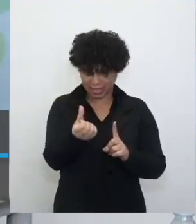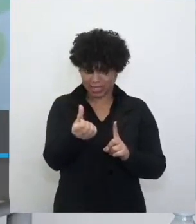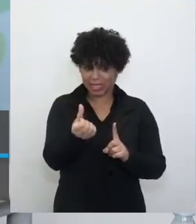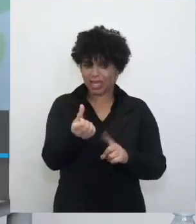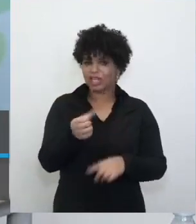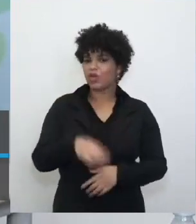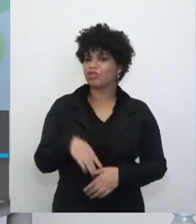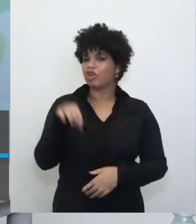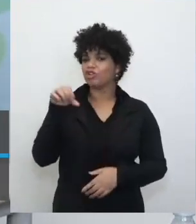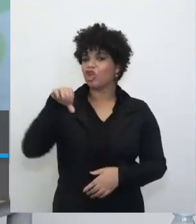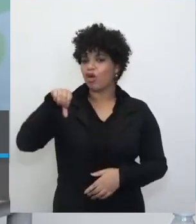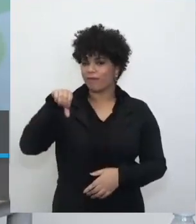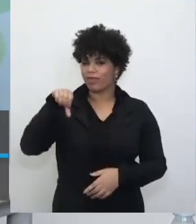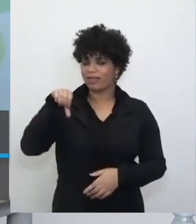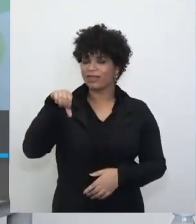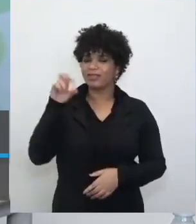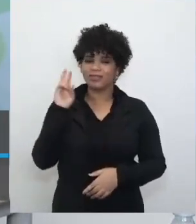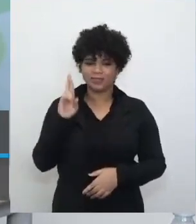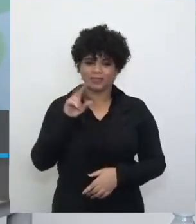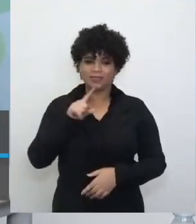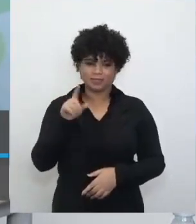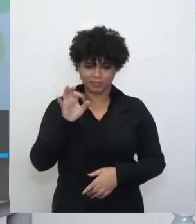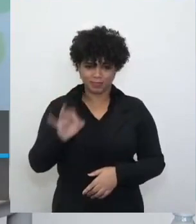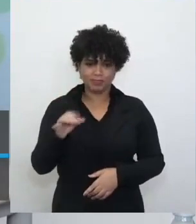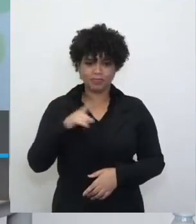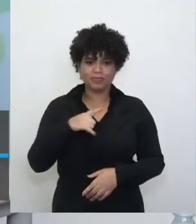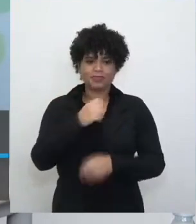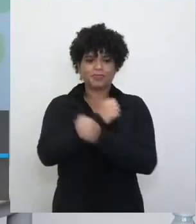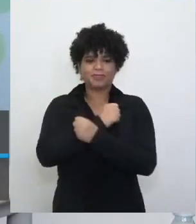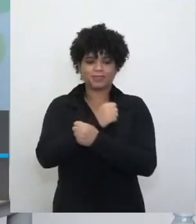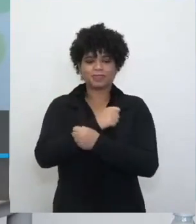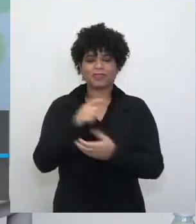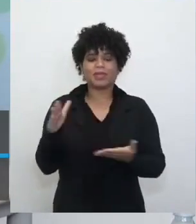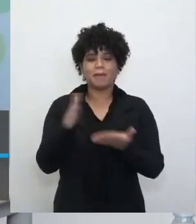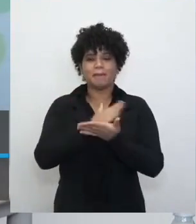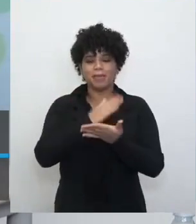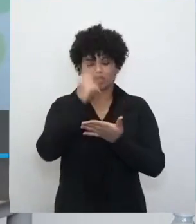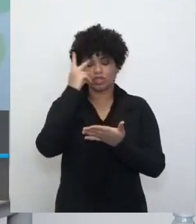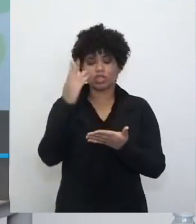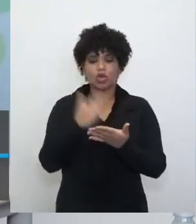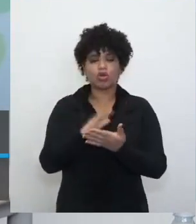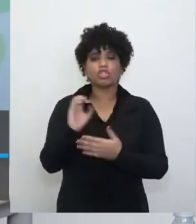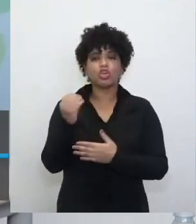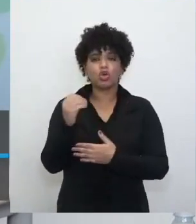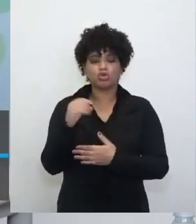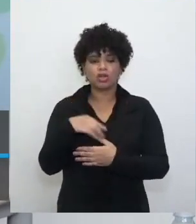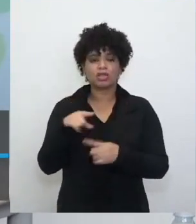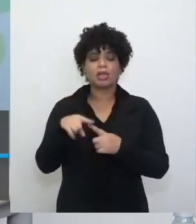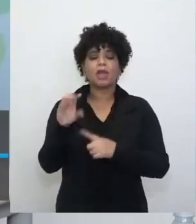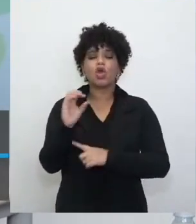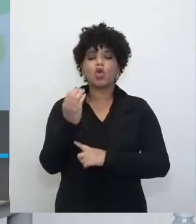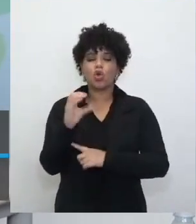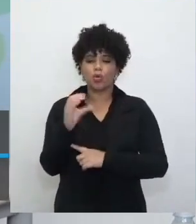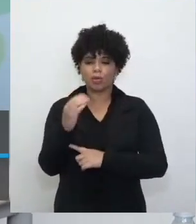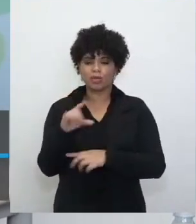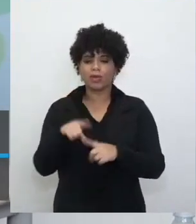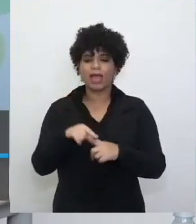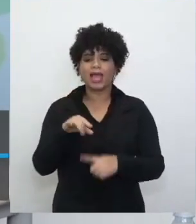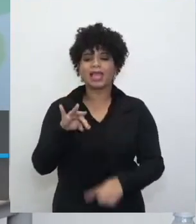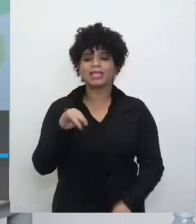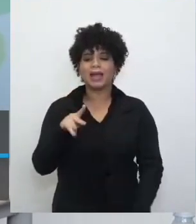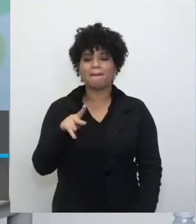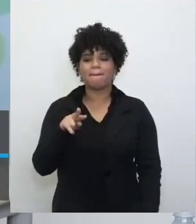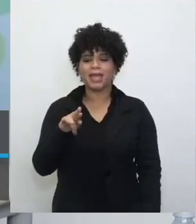eles acertaram? Bom, espero que vocês tenham acertado sim. Então, um abraço pessoal de Araraquara, de Osasco, de Cubatão, de Itaberá,